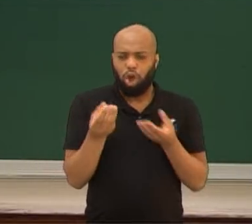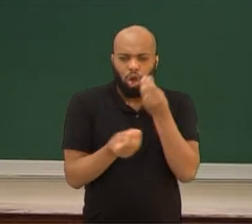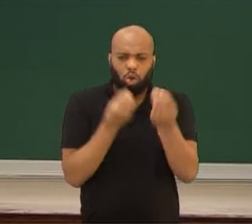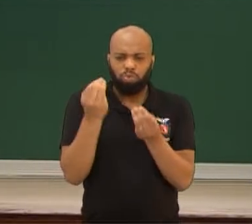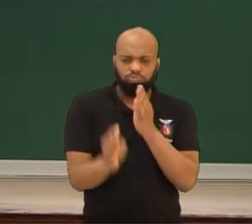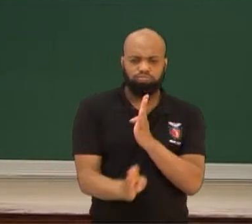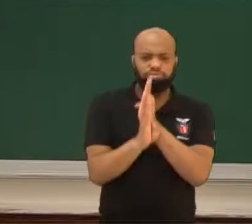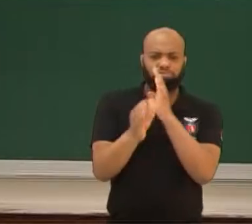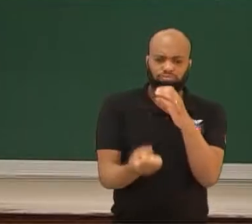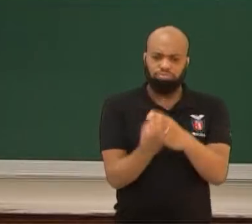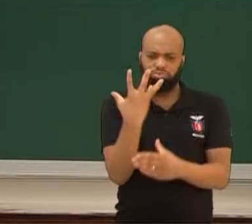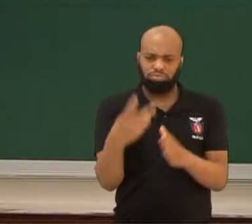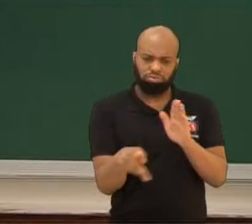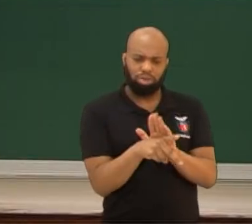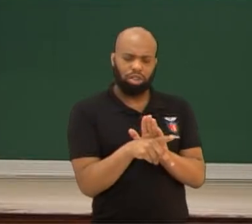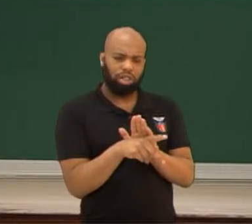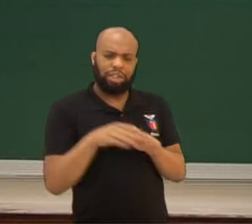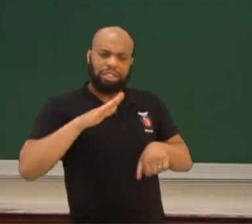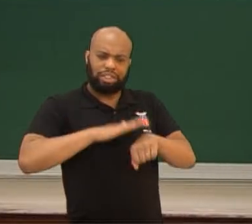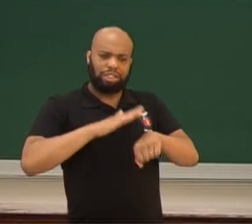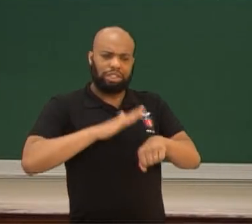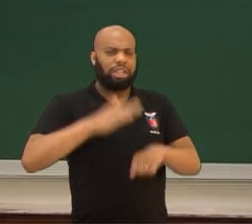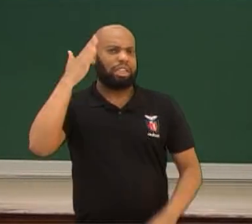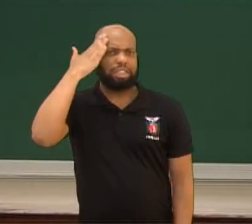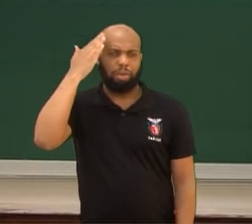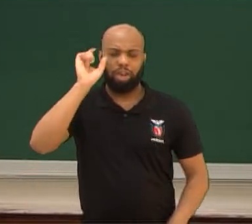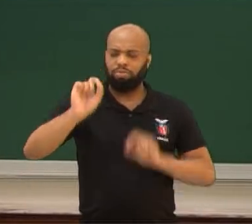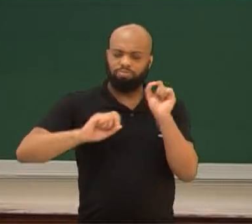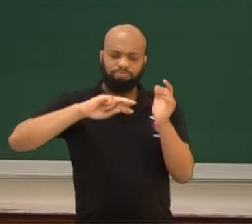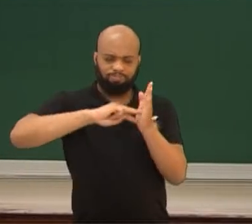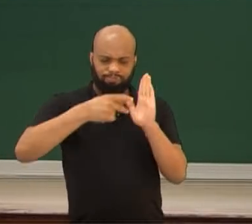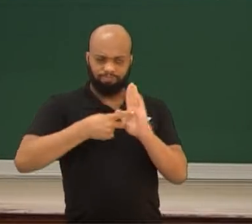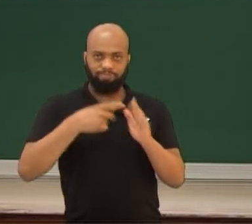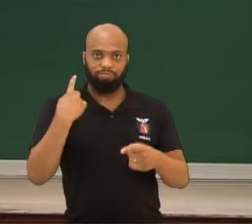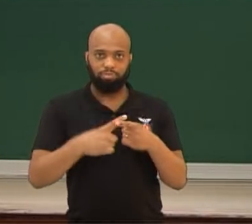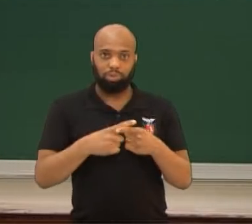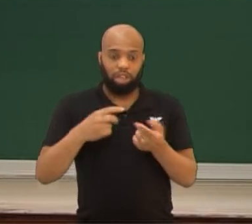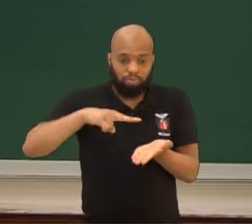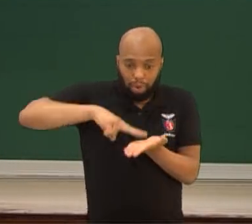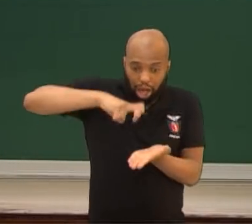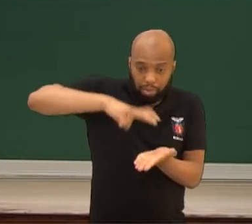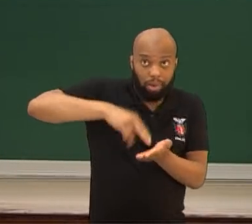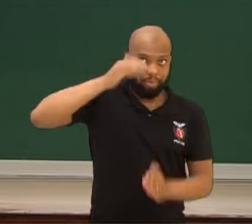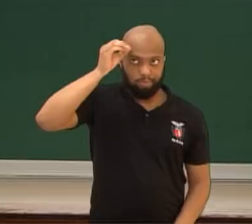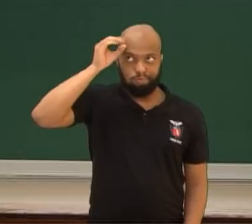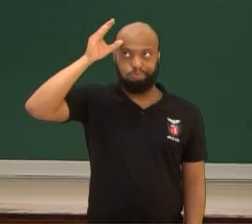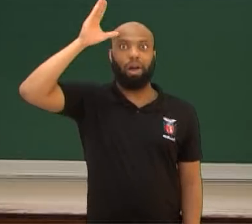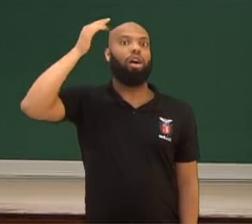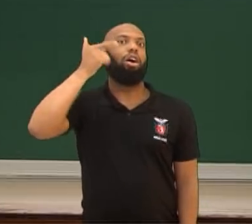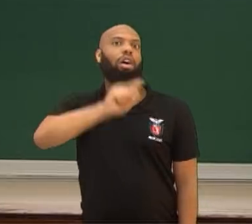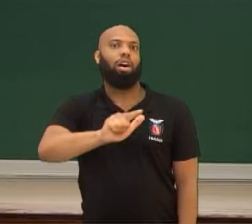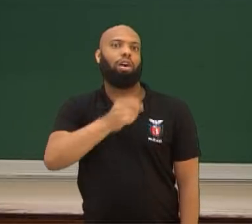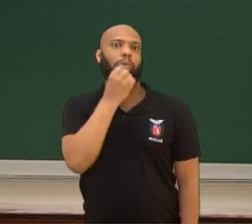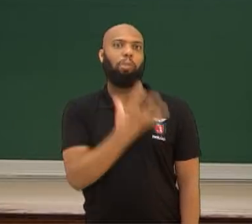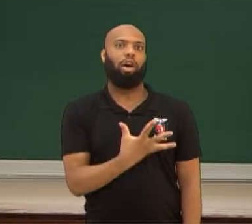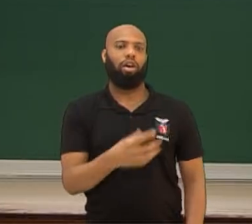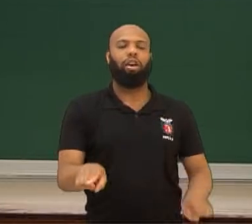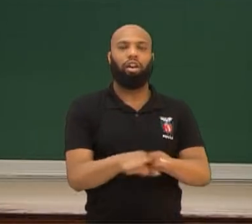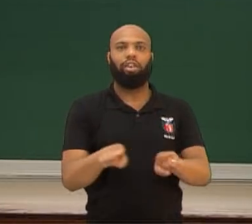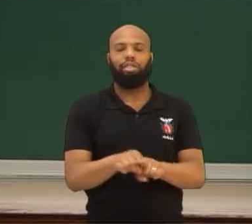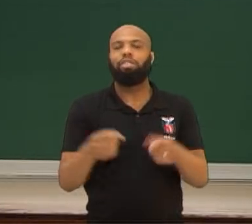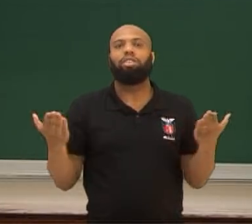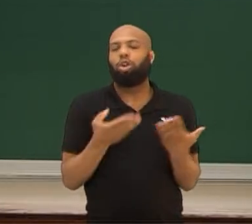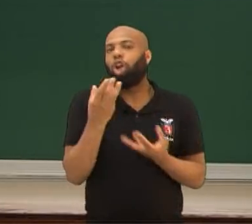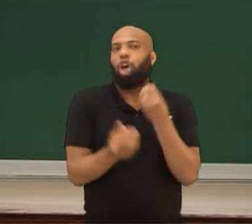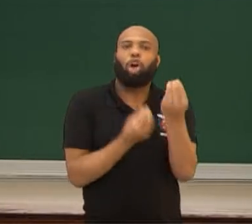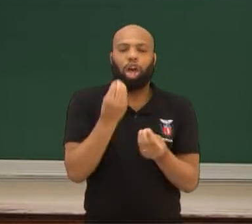uma definição, um dicionário nosso, né? Para a gente inovar aí, para a gente enriquecer o nosso repertório cultural, o nosso repertório linguístico.